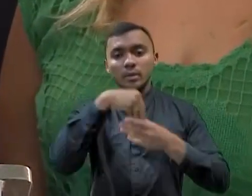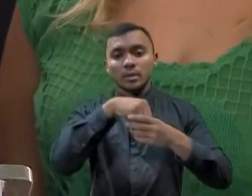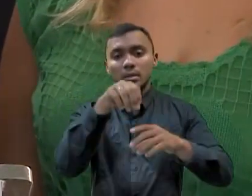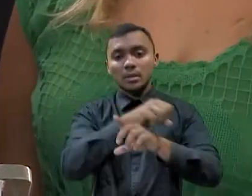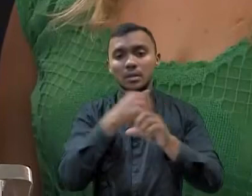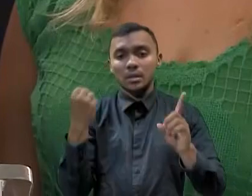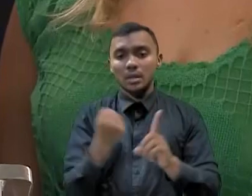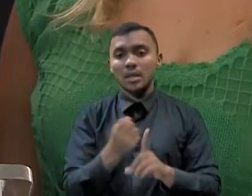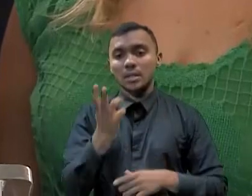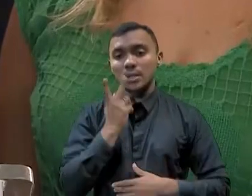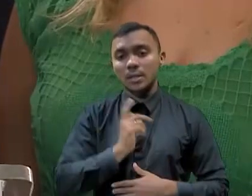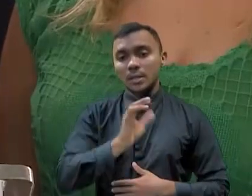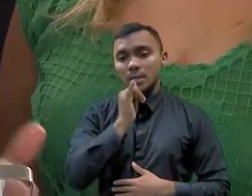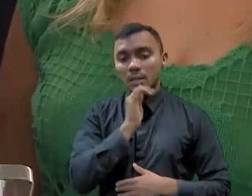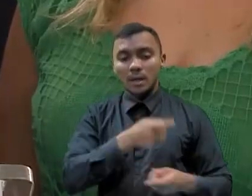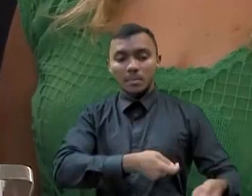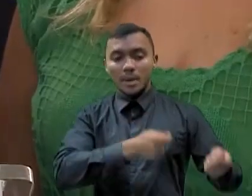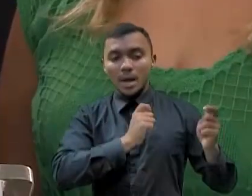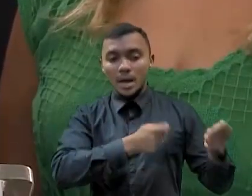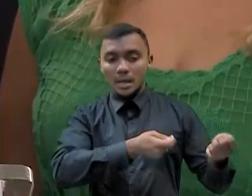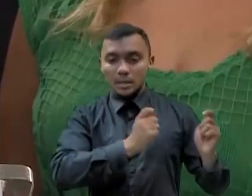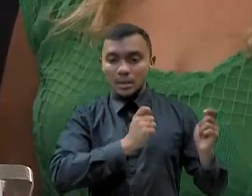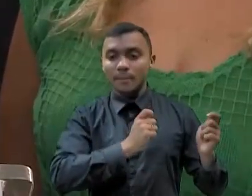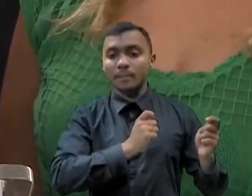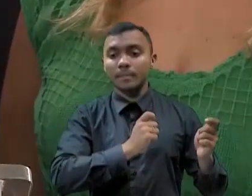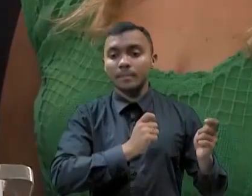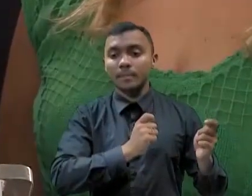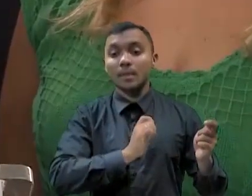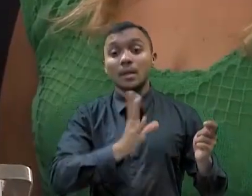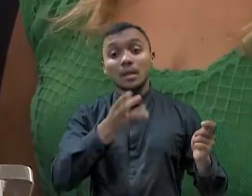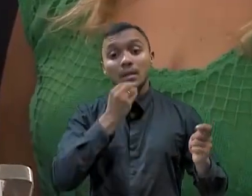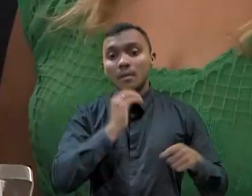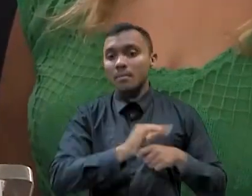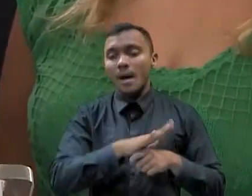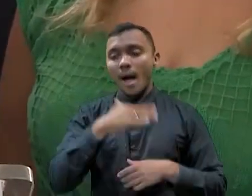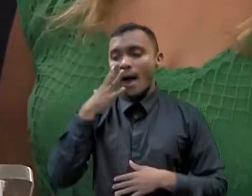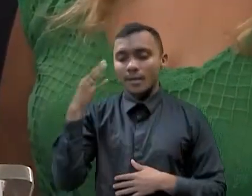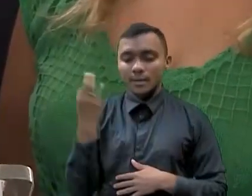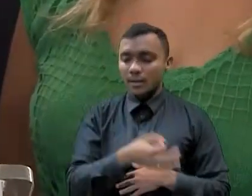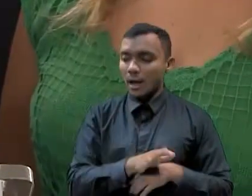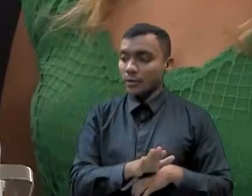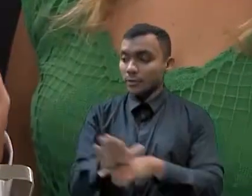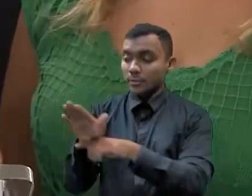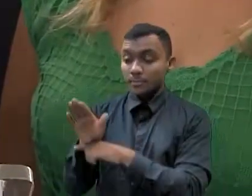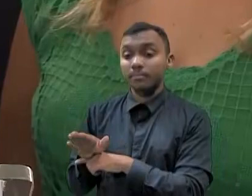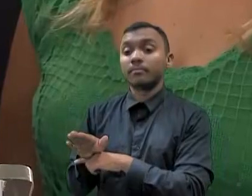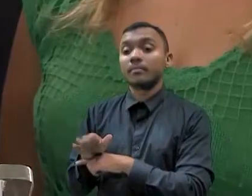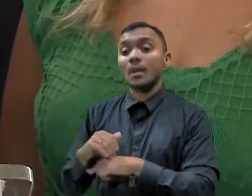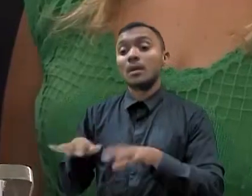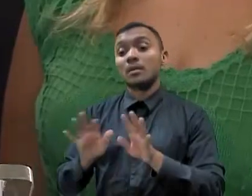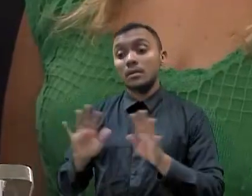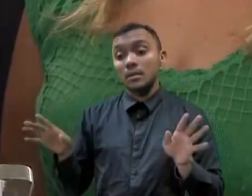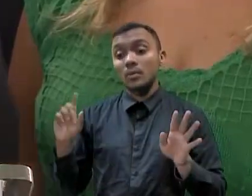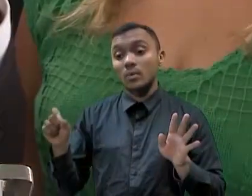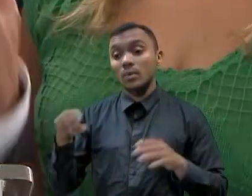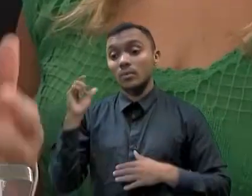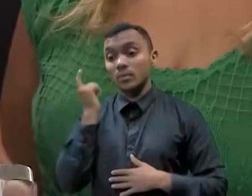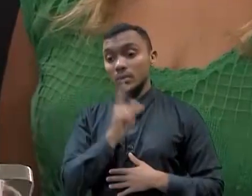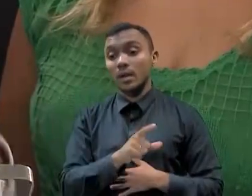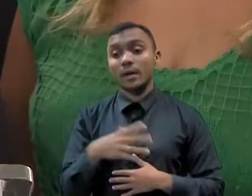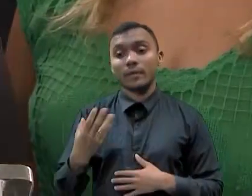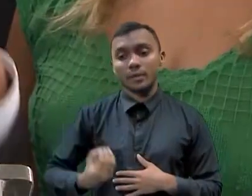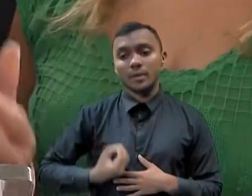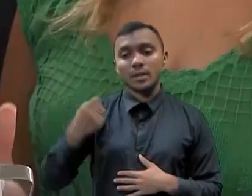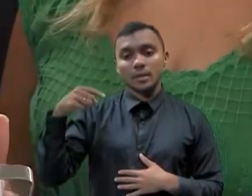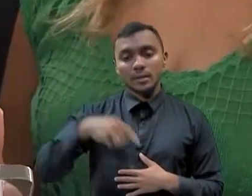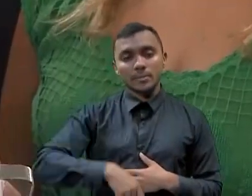no caso da pesca, que nós precisamos dar cada vez mais apoio. Portanto, é uma maneira que tem, não só de nós estarmos aqui